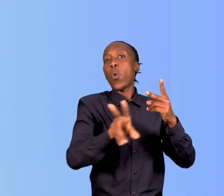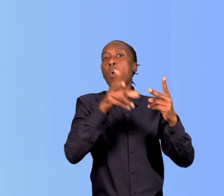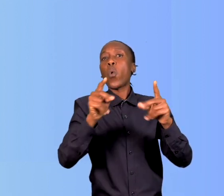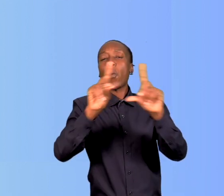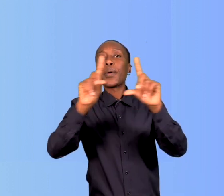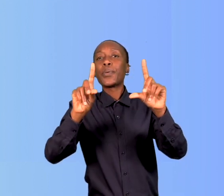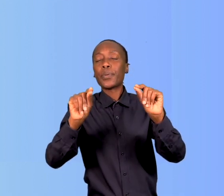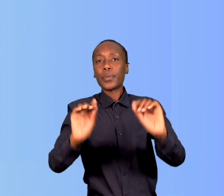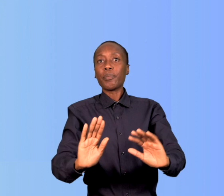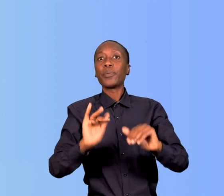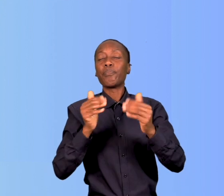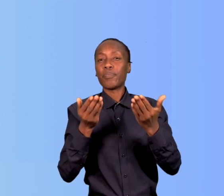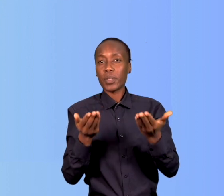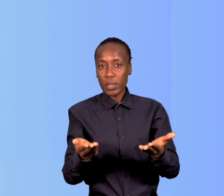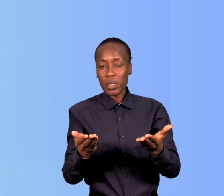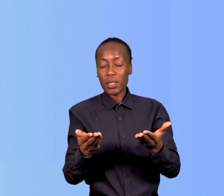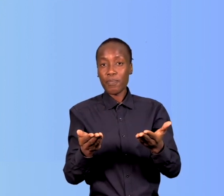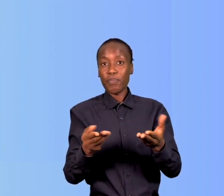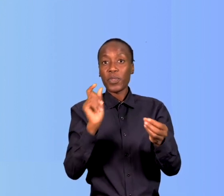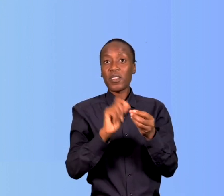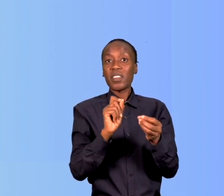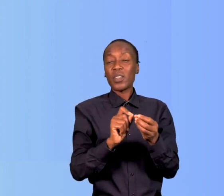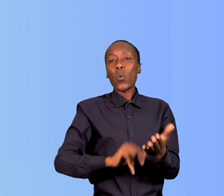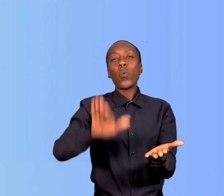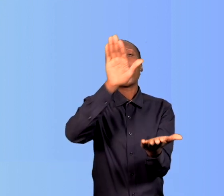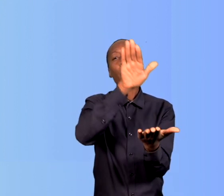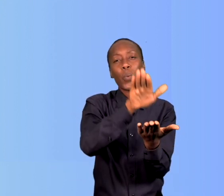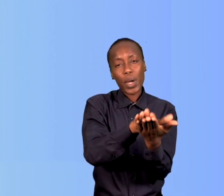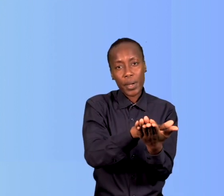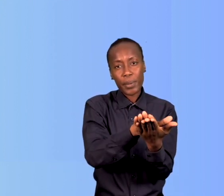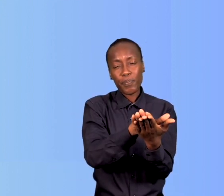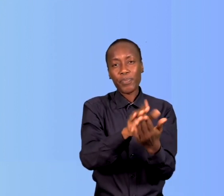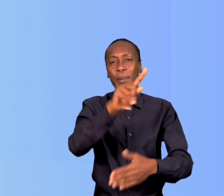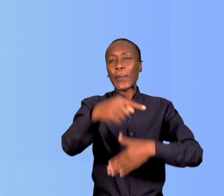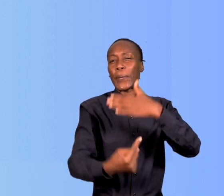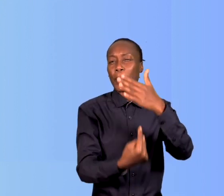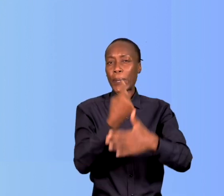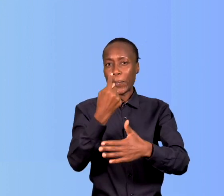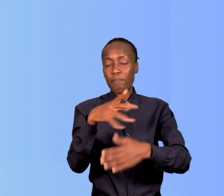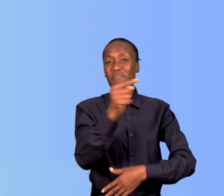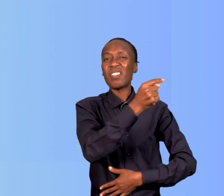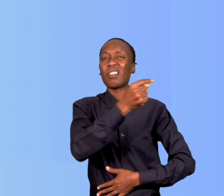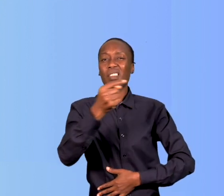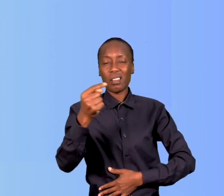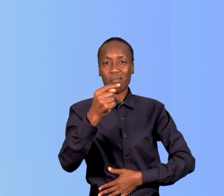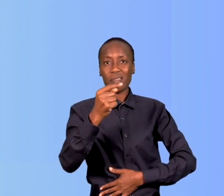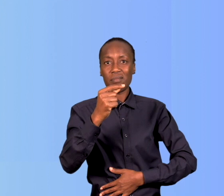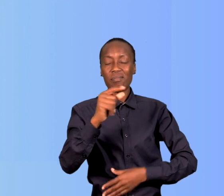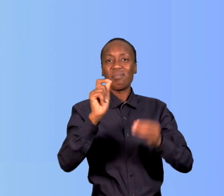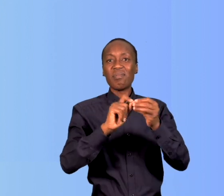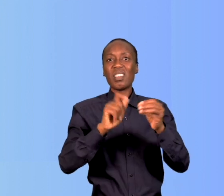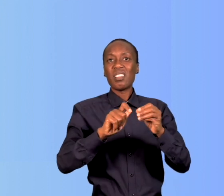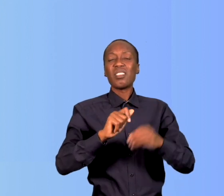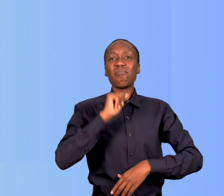ou para outros fins que, pela sua dimensão, natureza, localização, provoquem um impacto